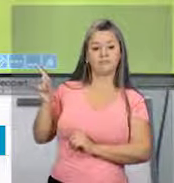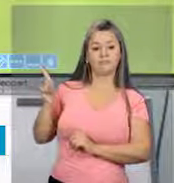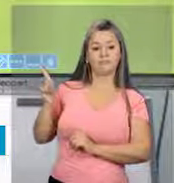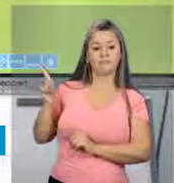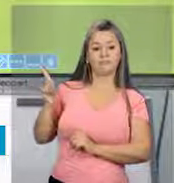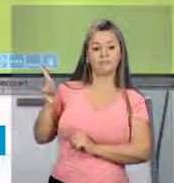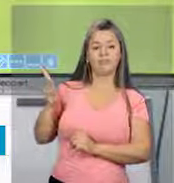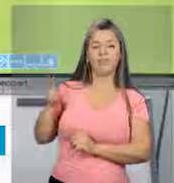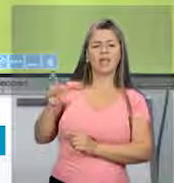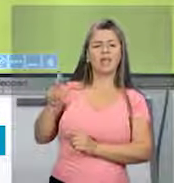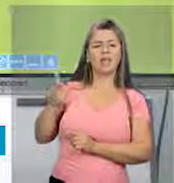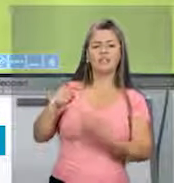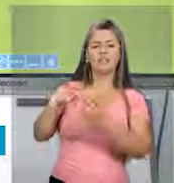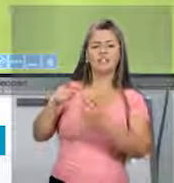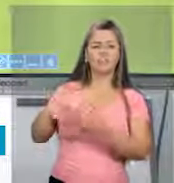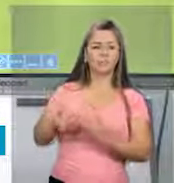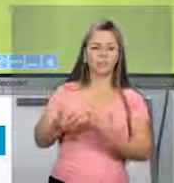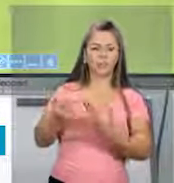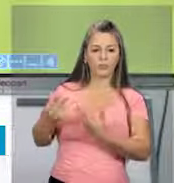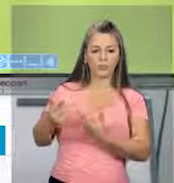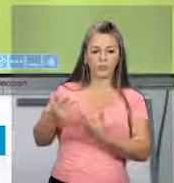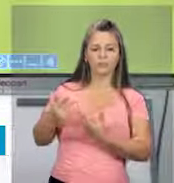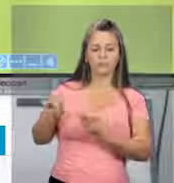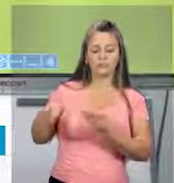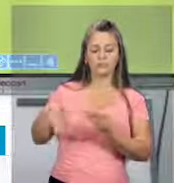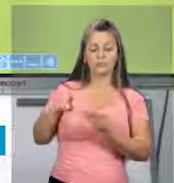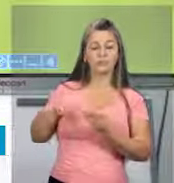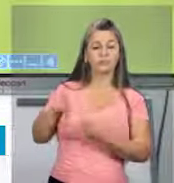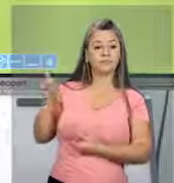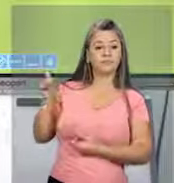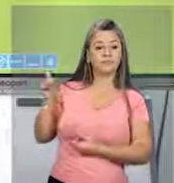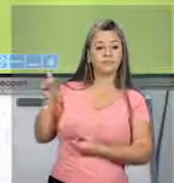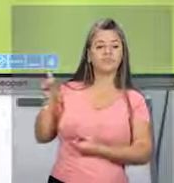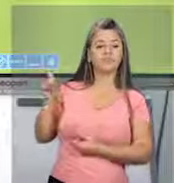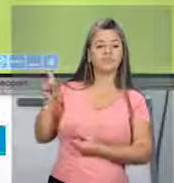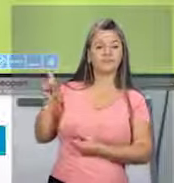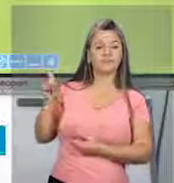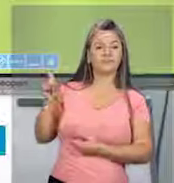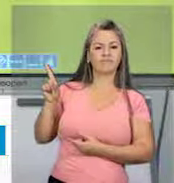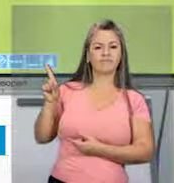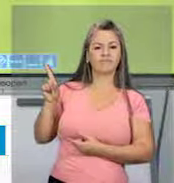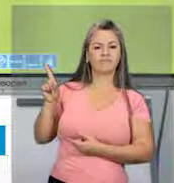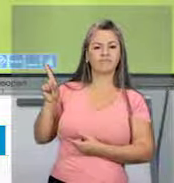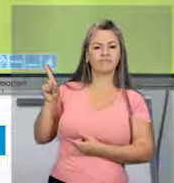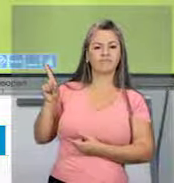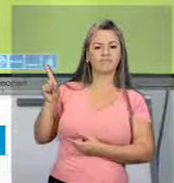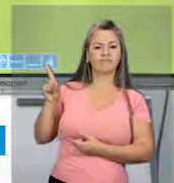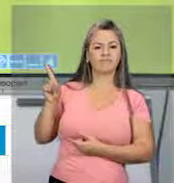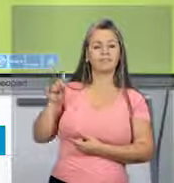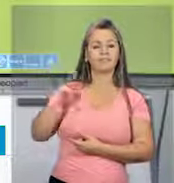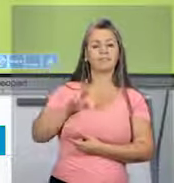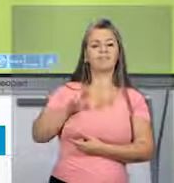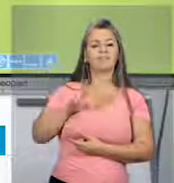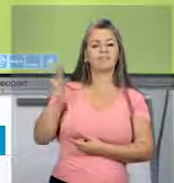receptor qualquer e temos a representação gráfica de um resistor.